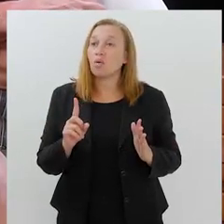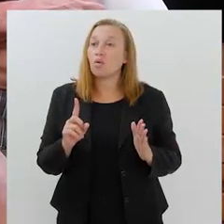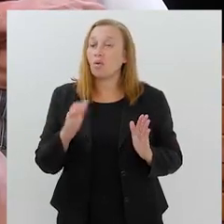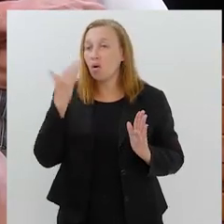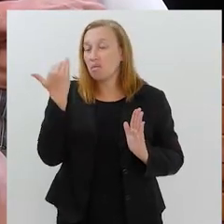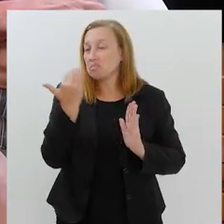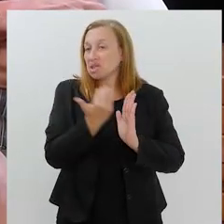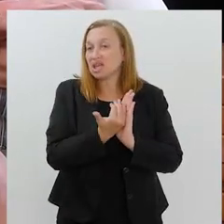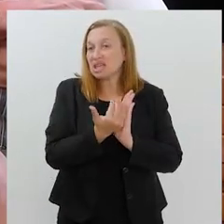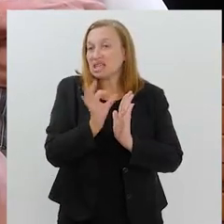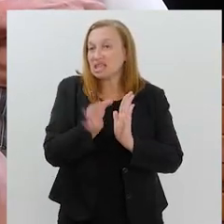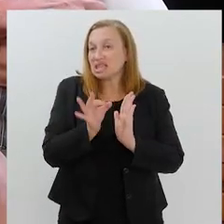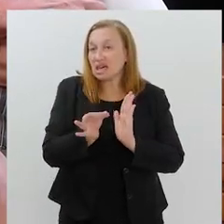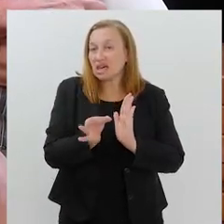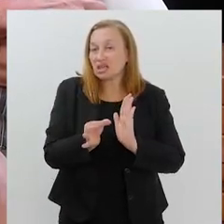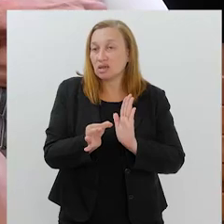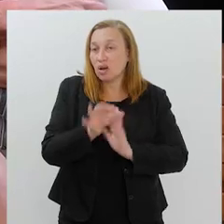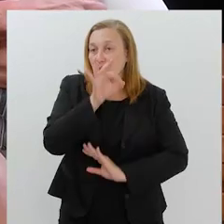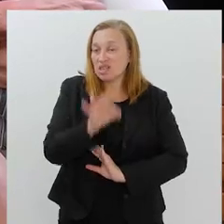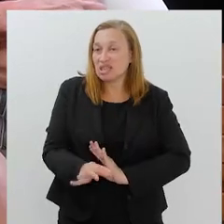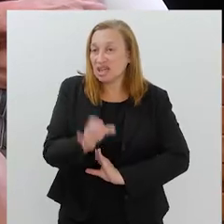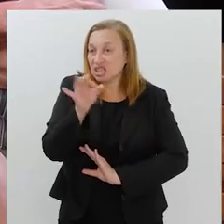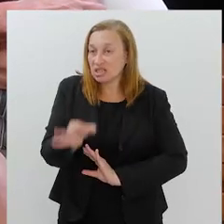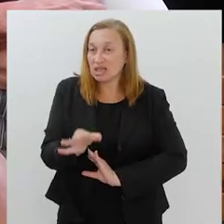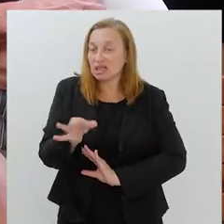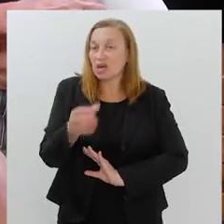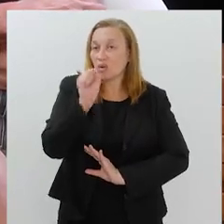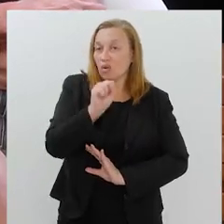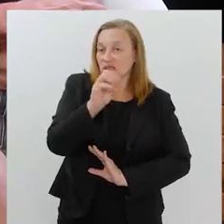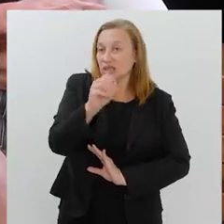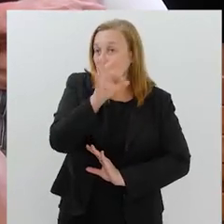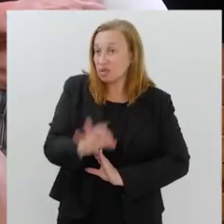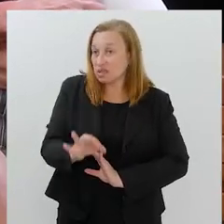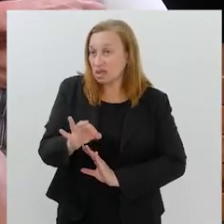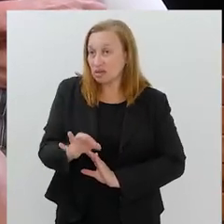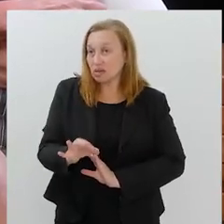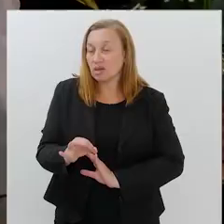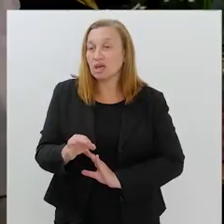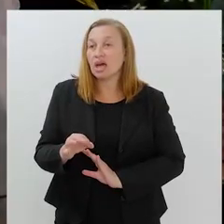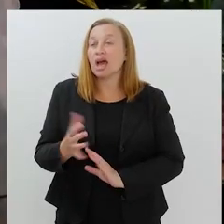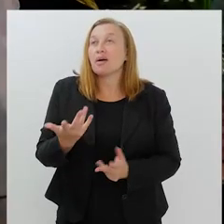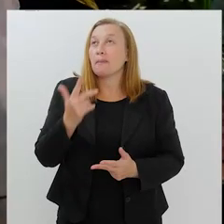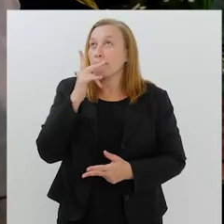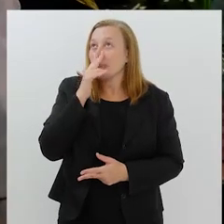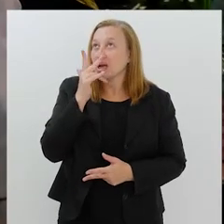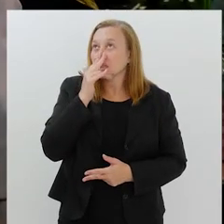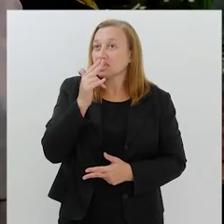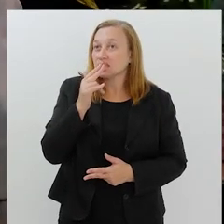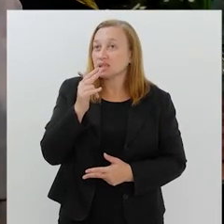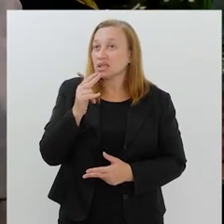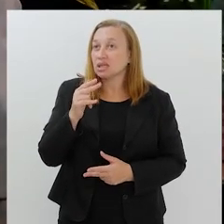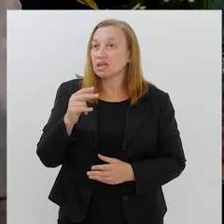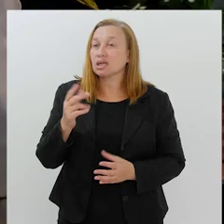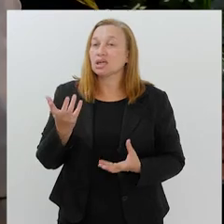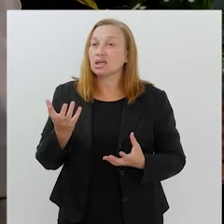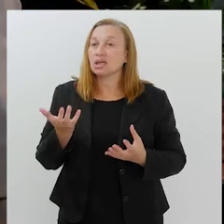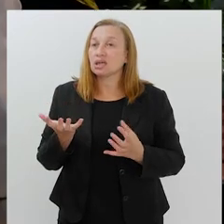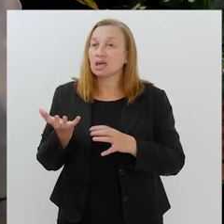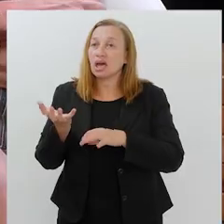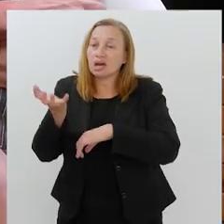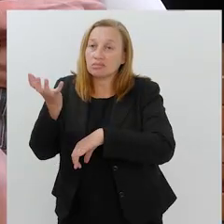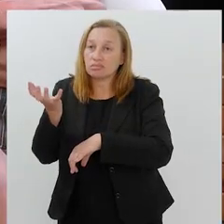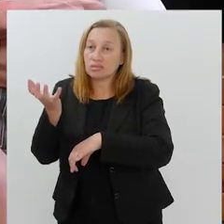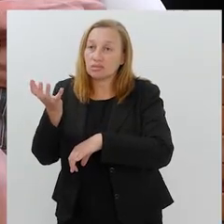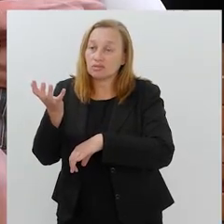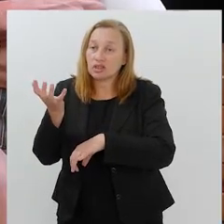sequer na maioria das casas legislativas a meta total que é de 30% Parece que só na Câmara Federal há pouco tempo que a gente atingiu essa meta de 30%